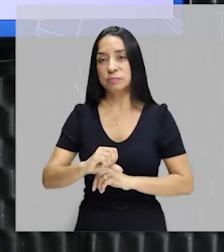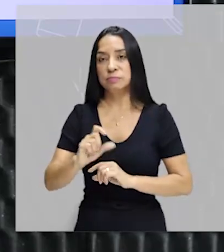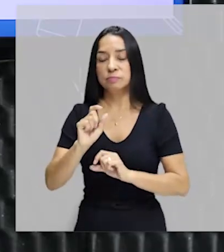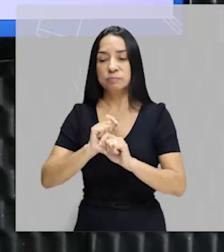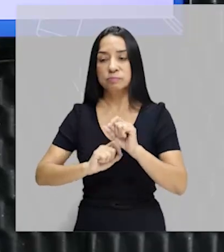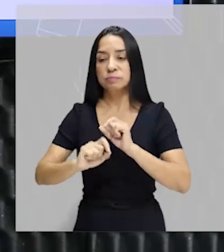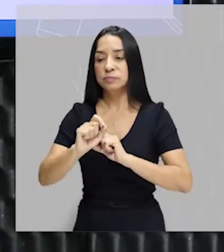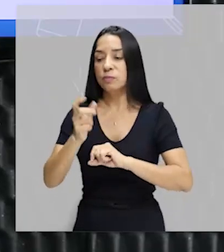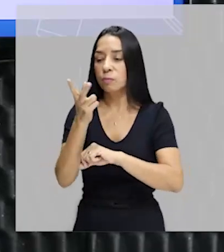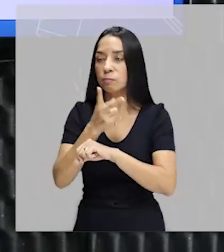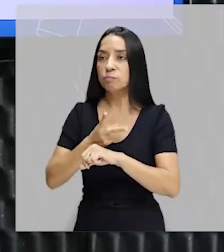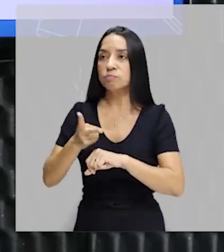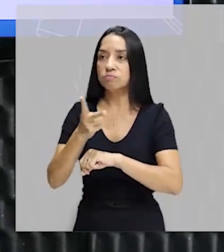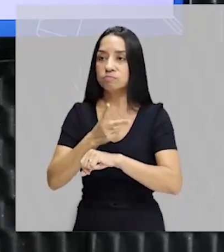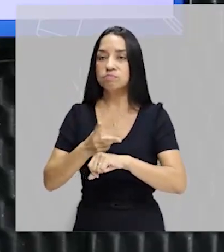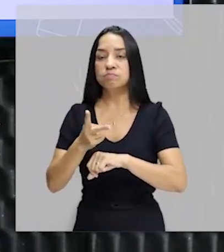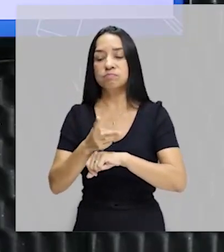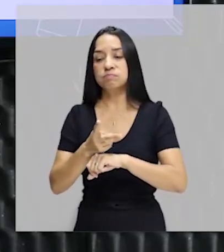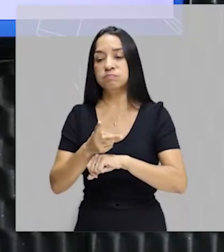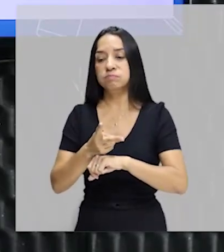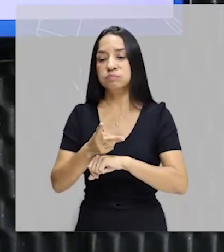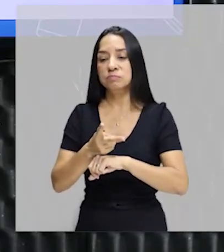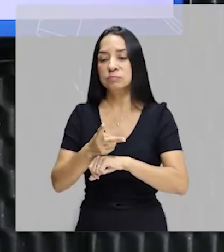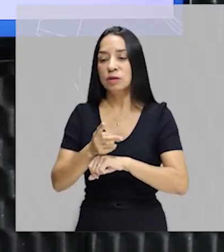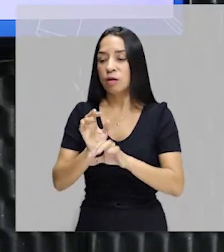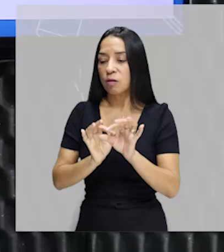vão buscar articular